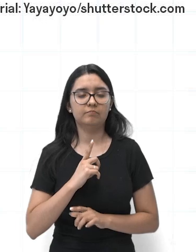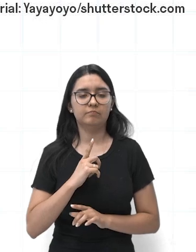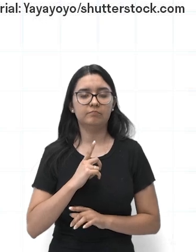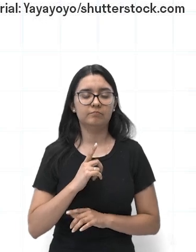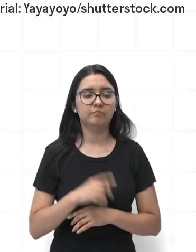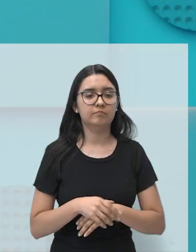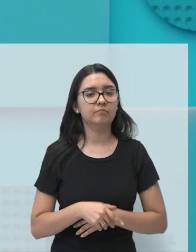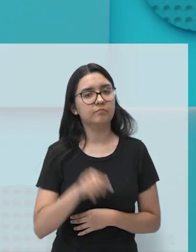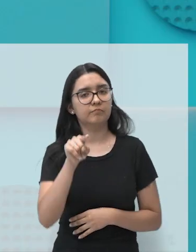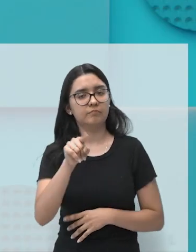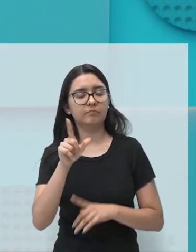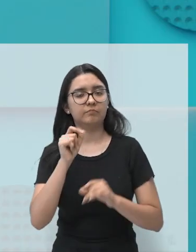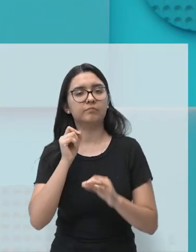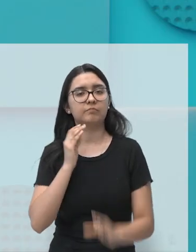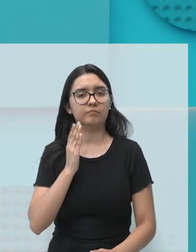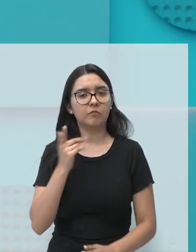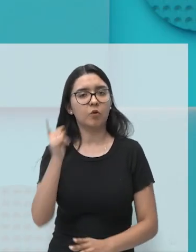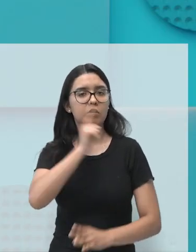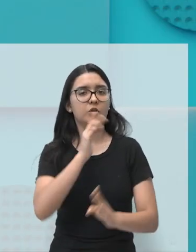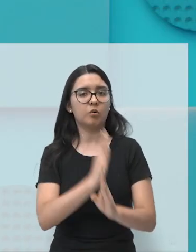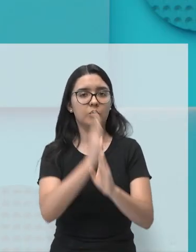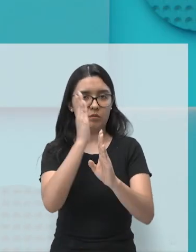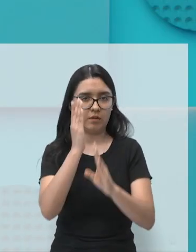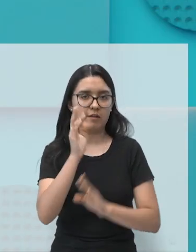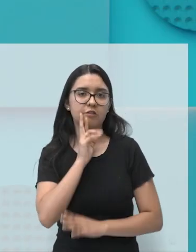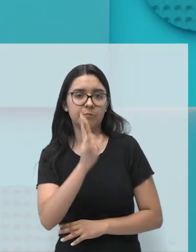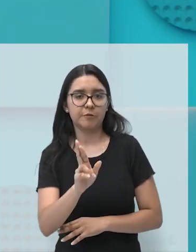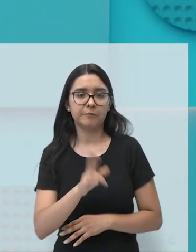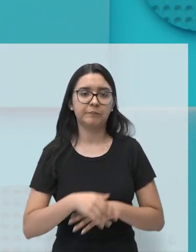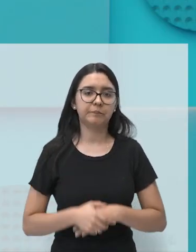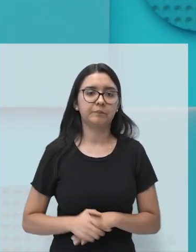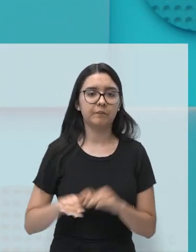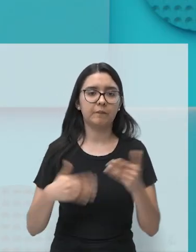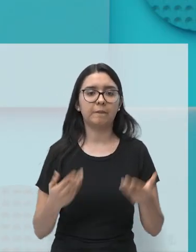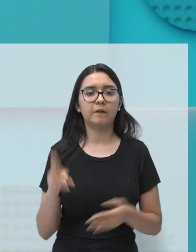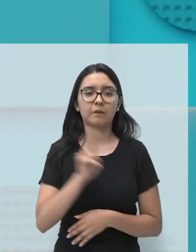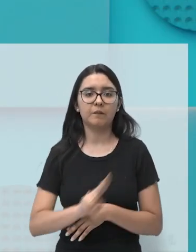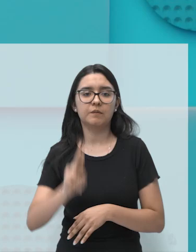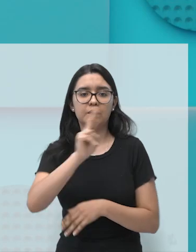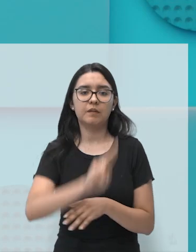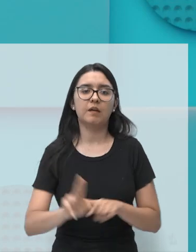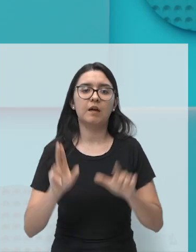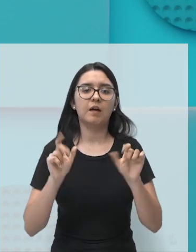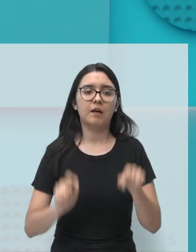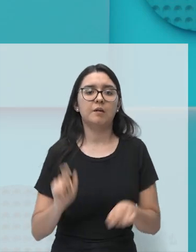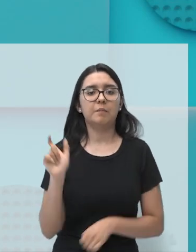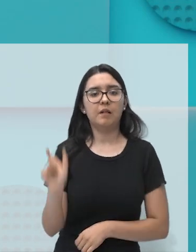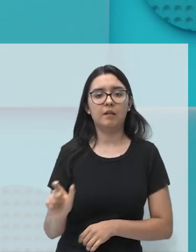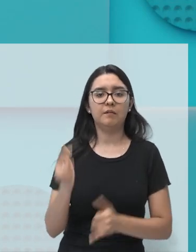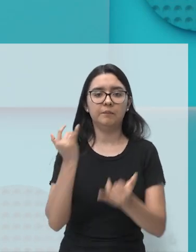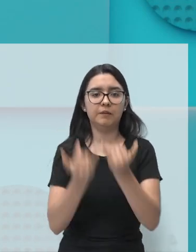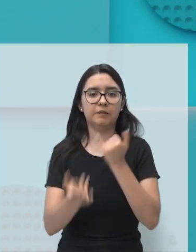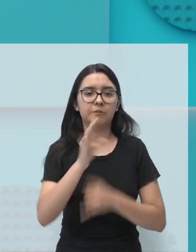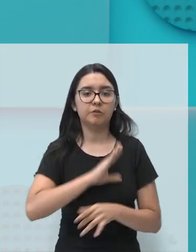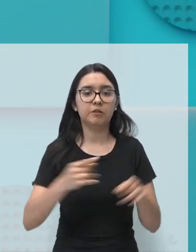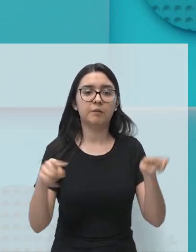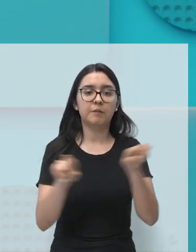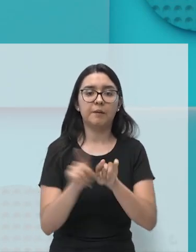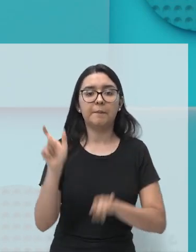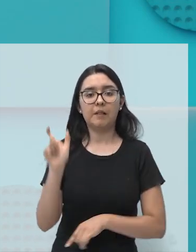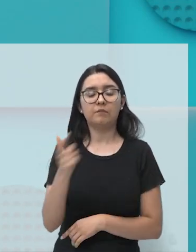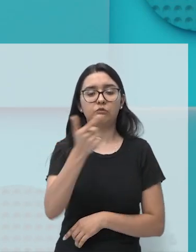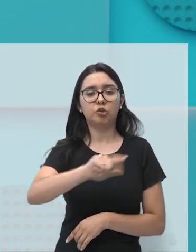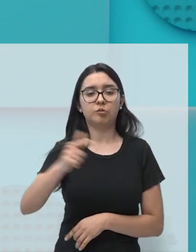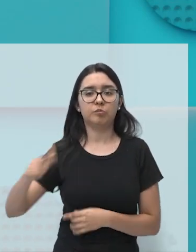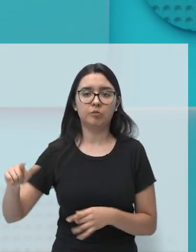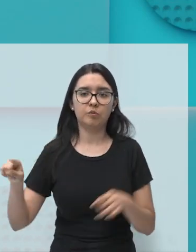texto, você vai chegar à resposta. Então, usar as palavras cognatas, usar as palavras repetidas, as